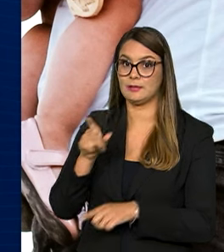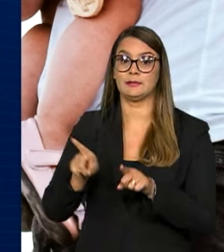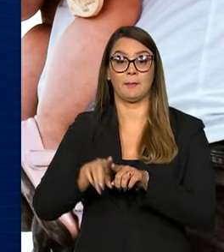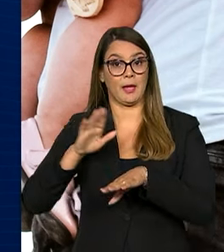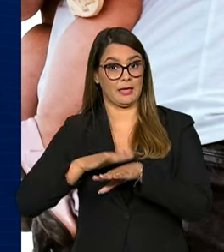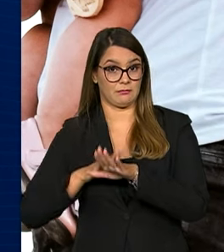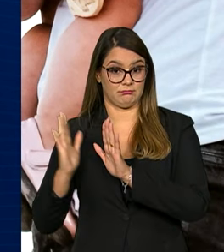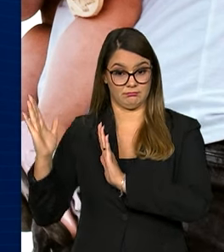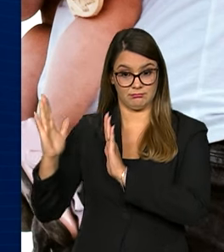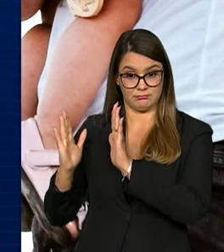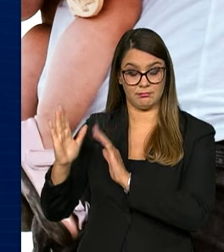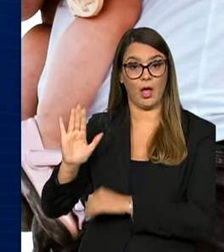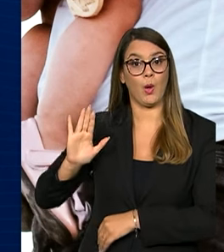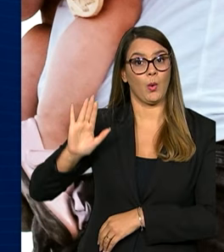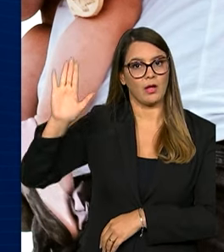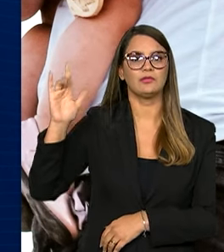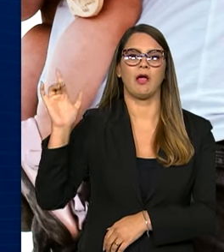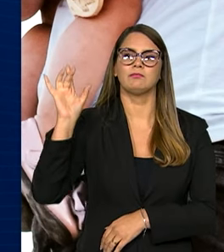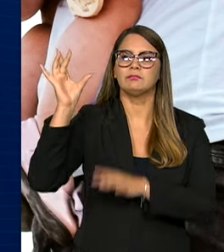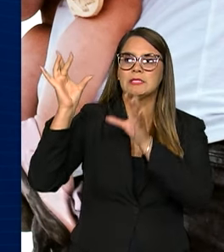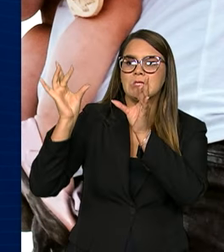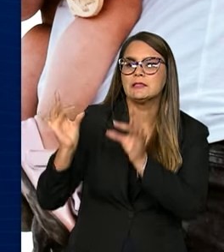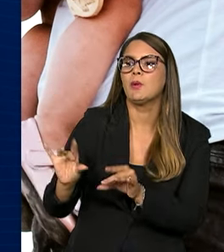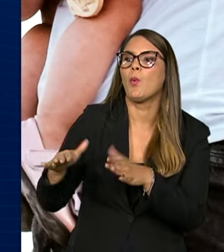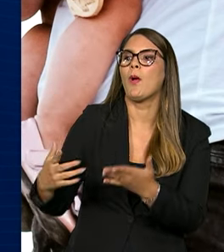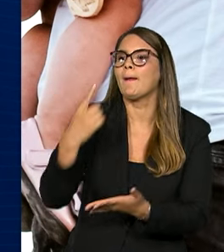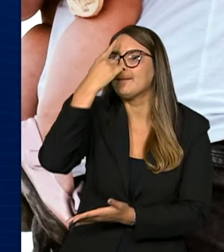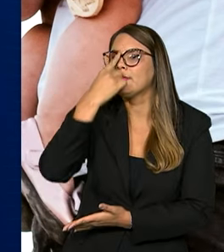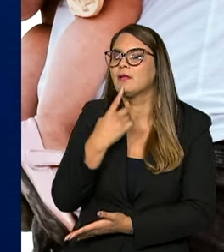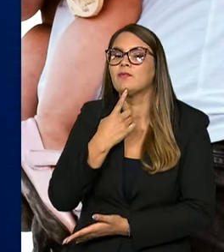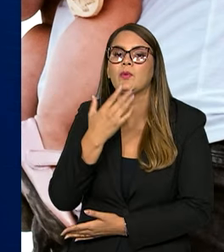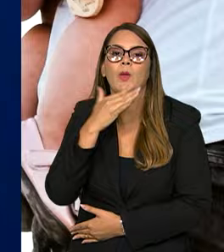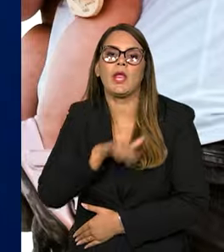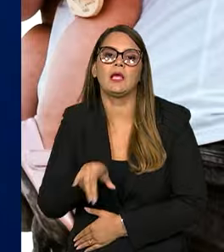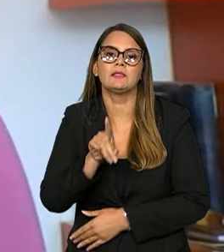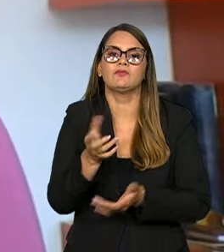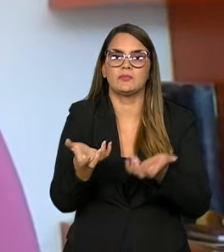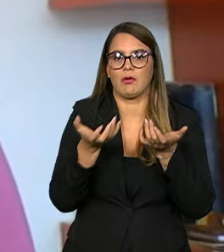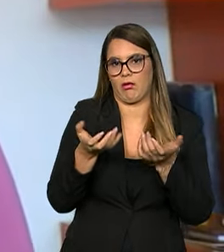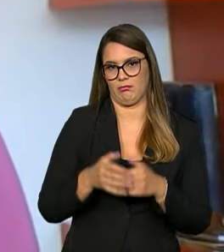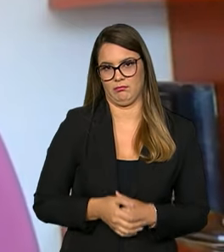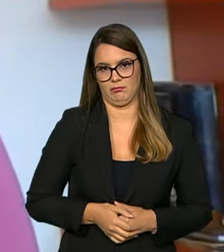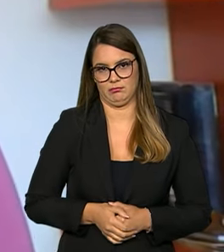nesta etapa que os candidatos especificam o perfil de quem quer adotar.